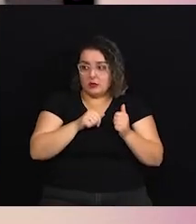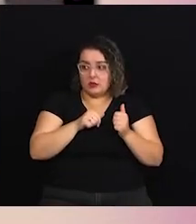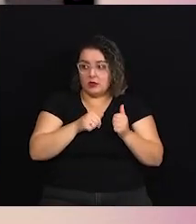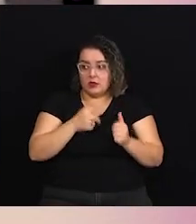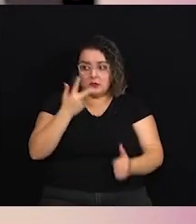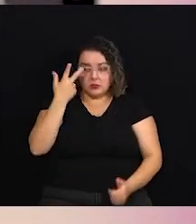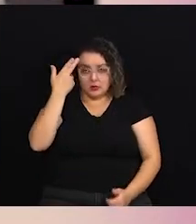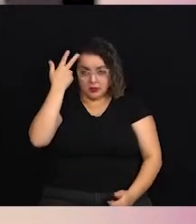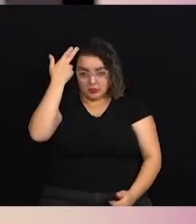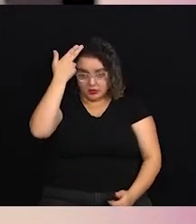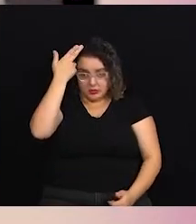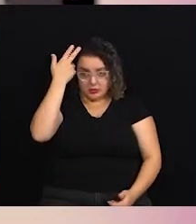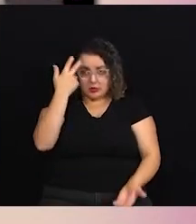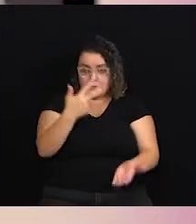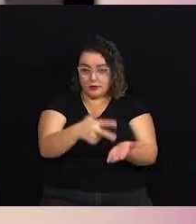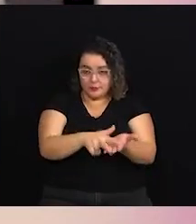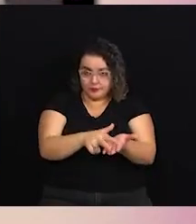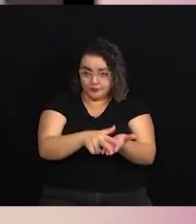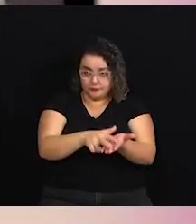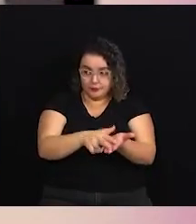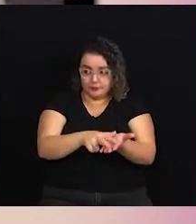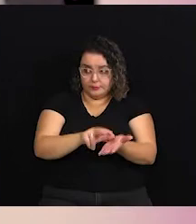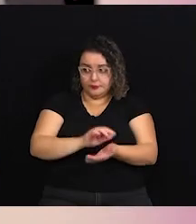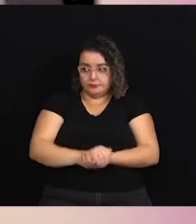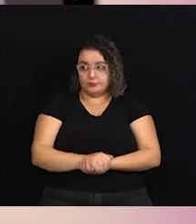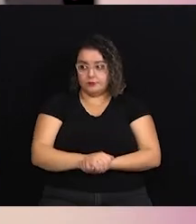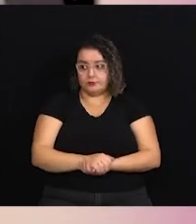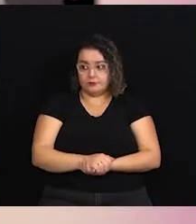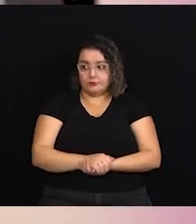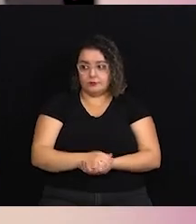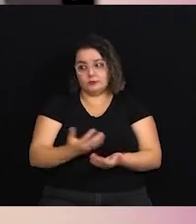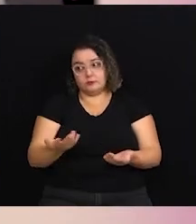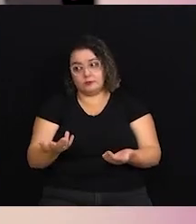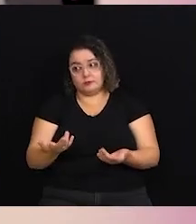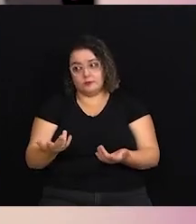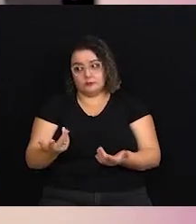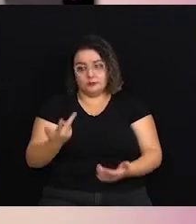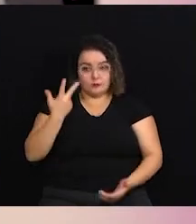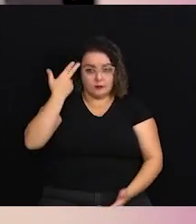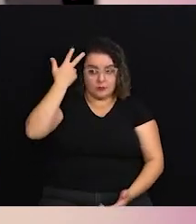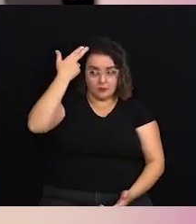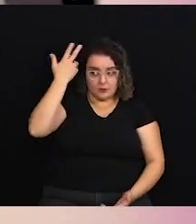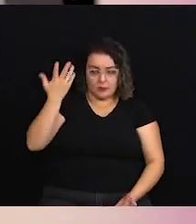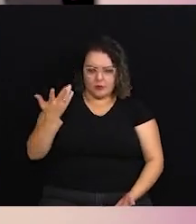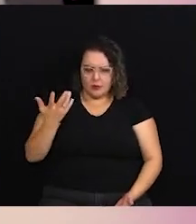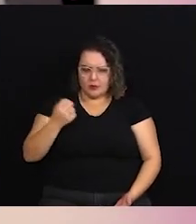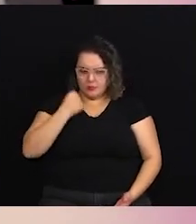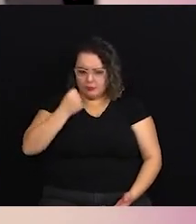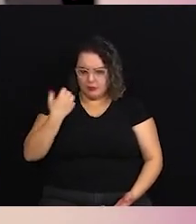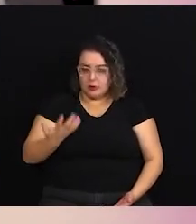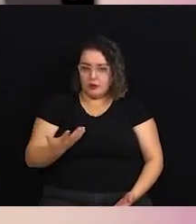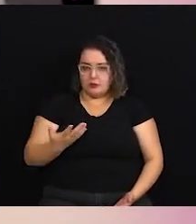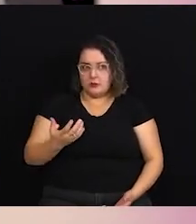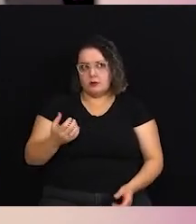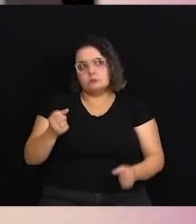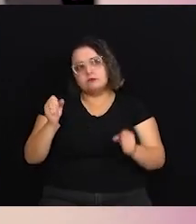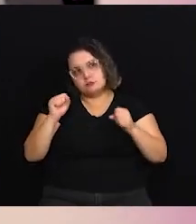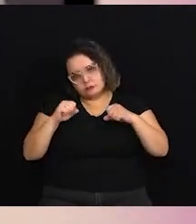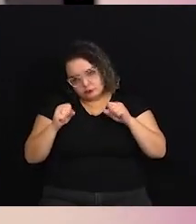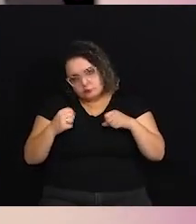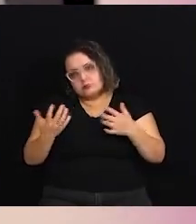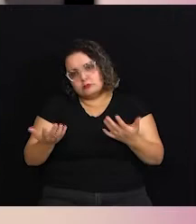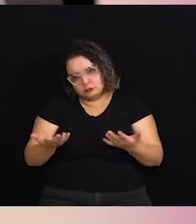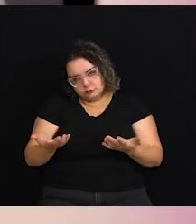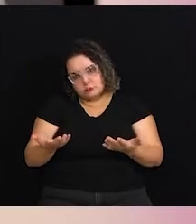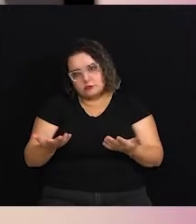da cirurgia para epilepsia pessoal crespo mais cirurgia não é uma coisa meio agressivo sim